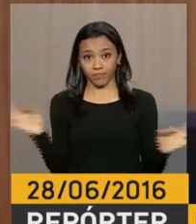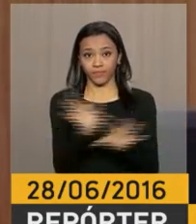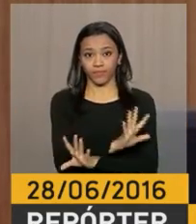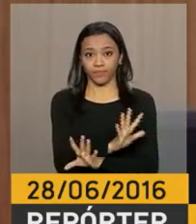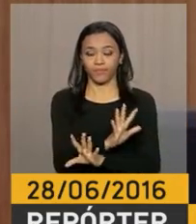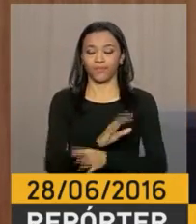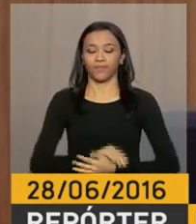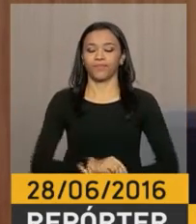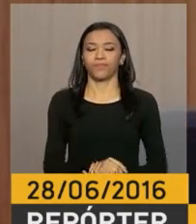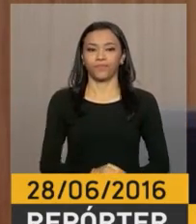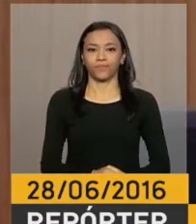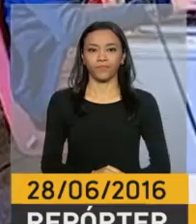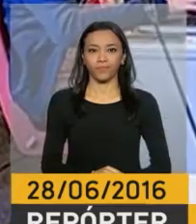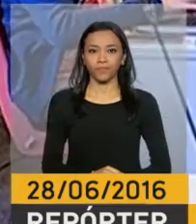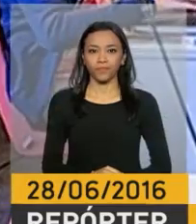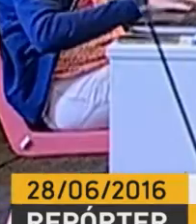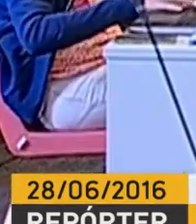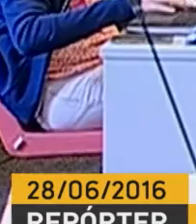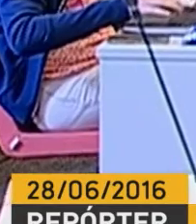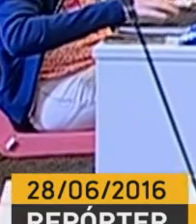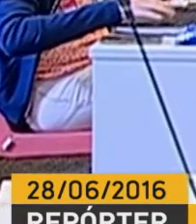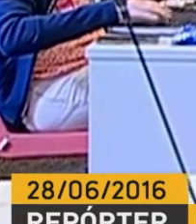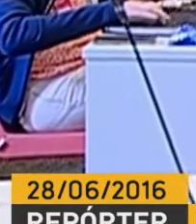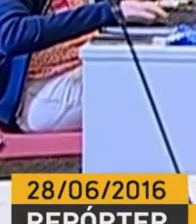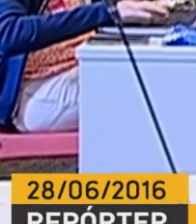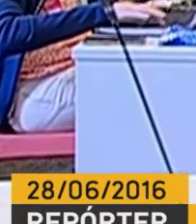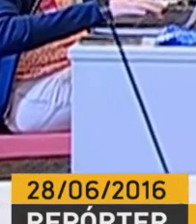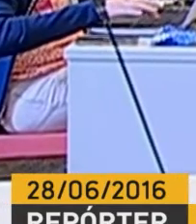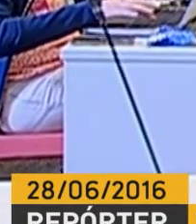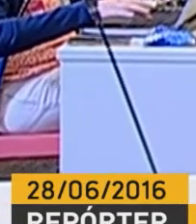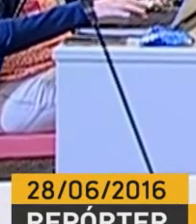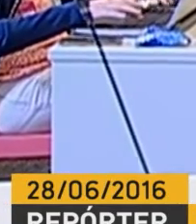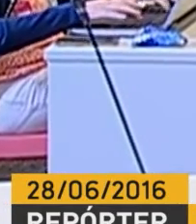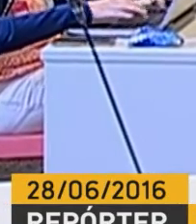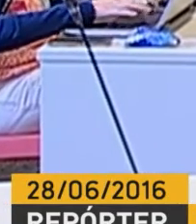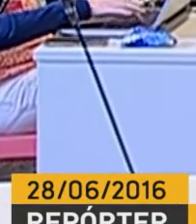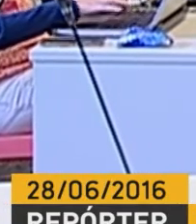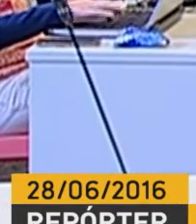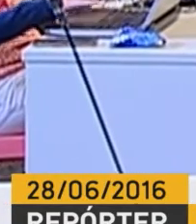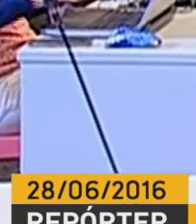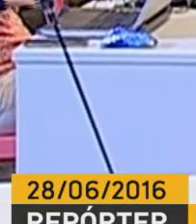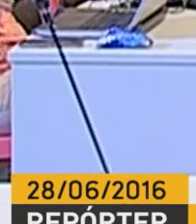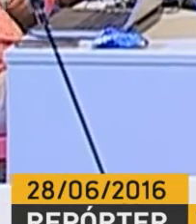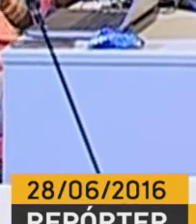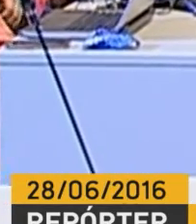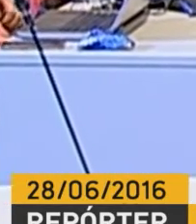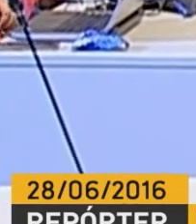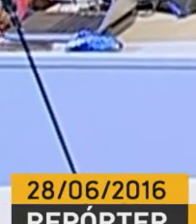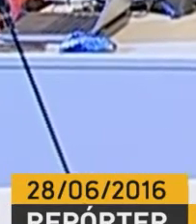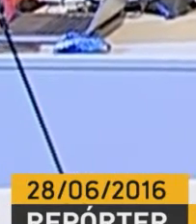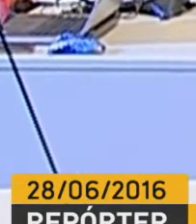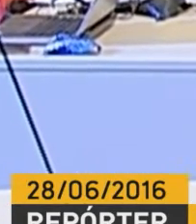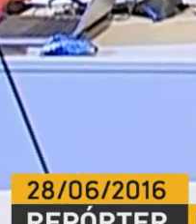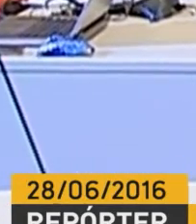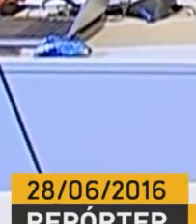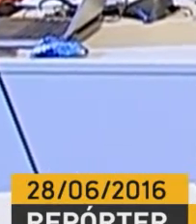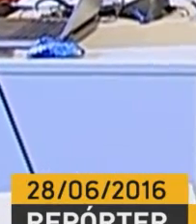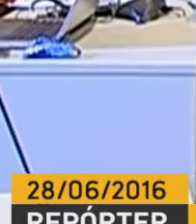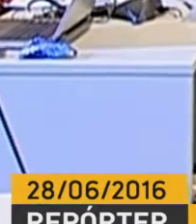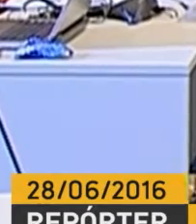fecharmos. Adriana Fernandes, mais alguém? Mais alguém? Paulo e Célia.